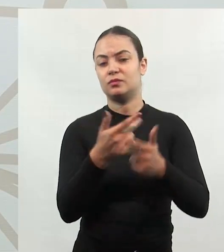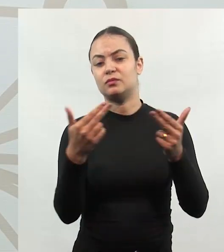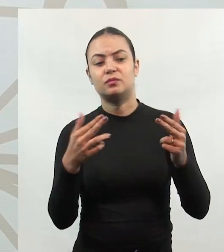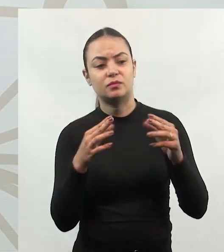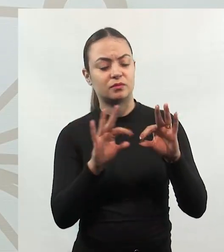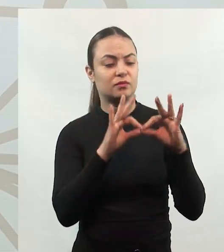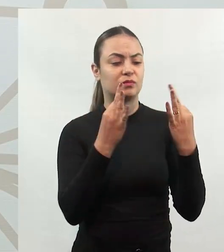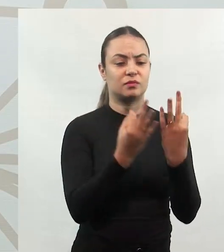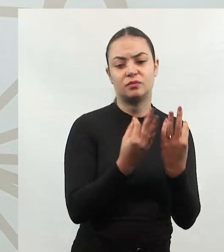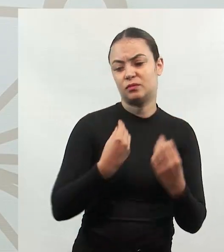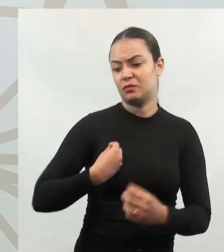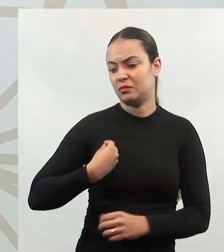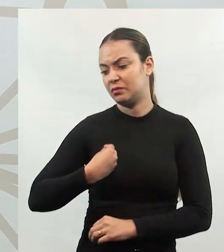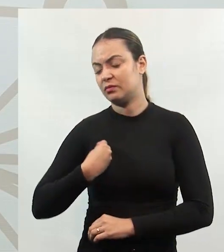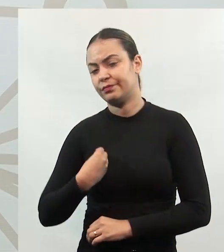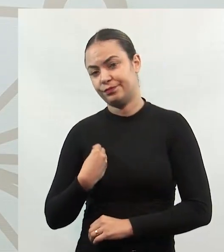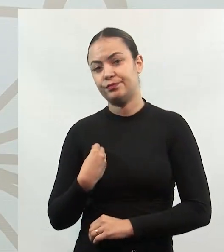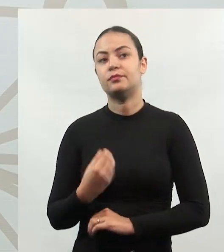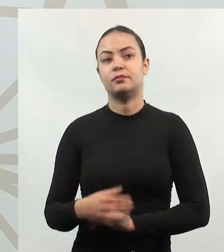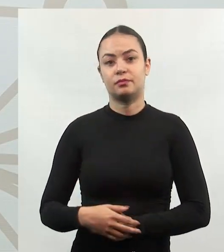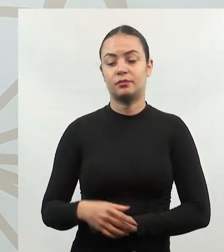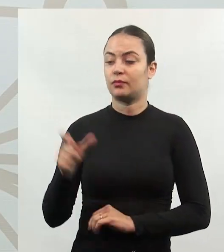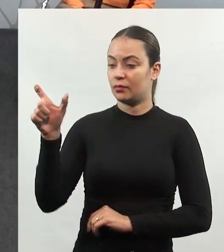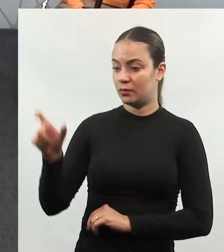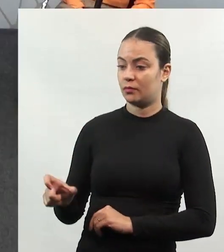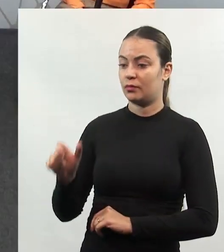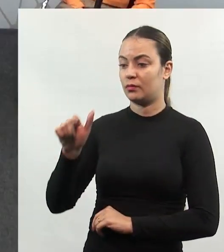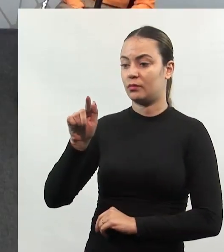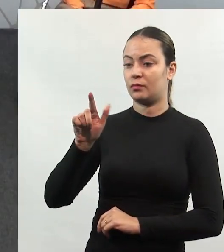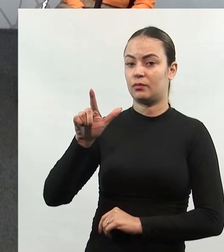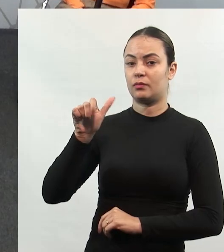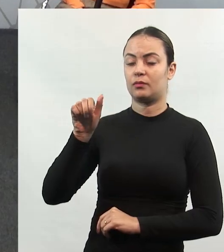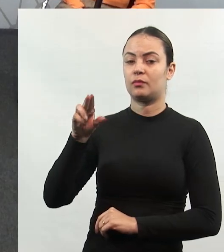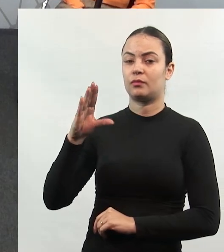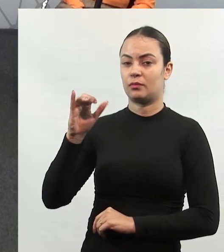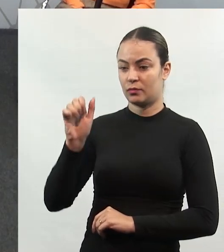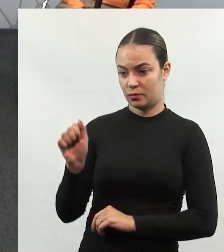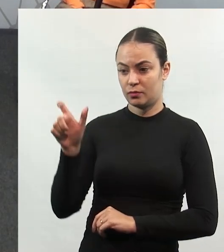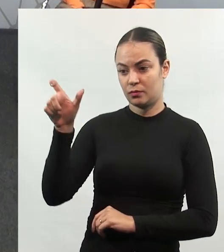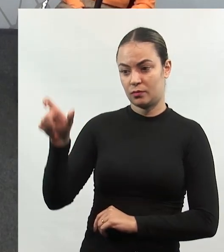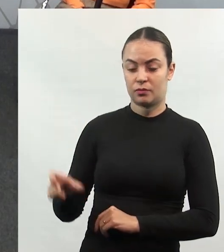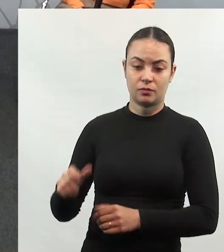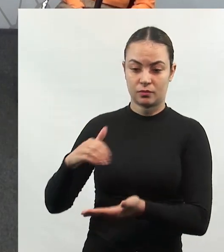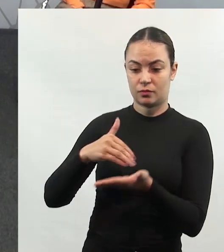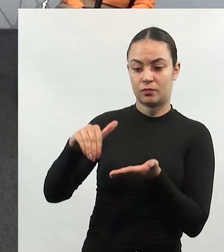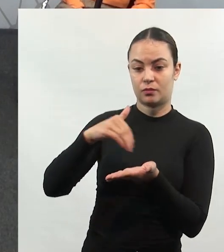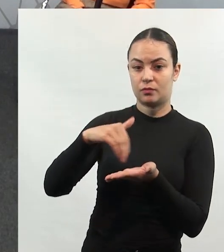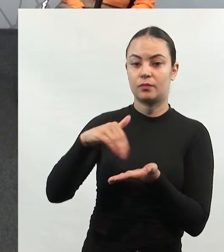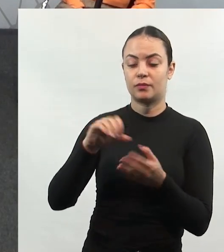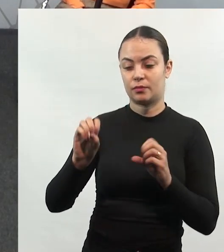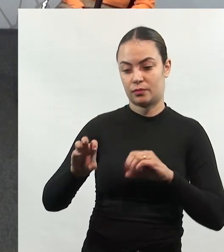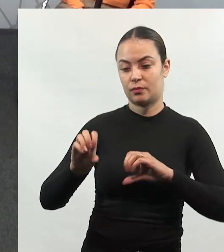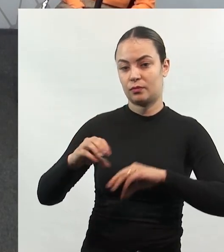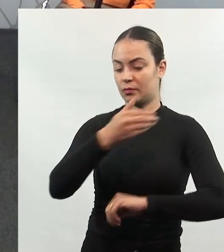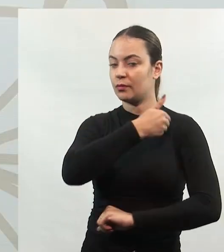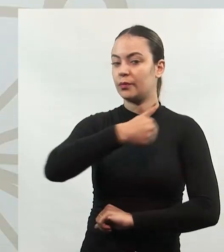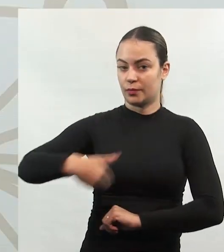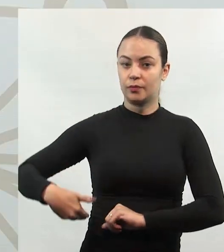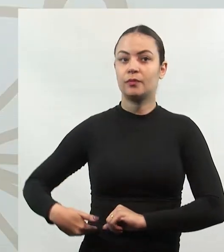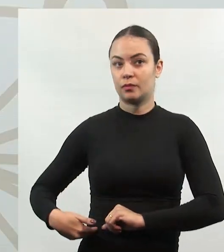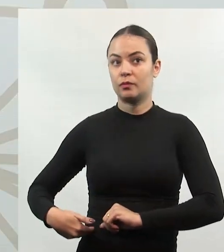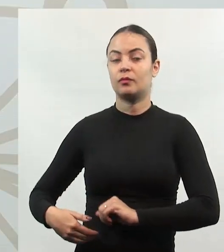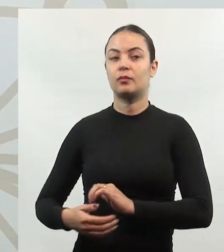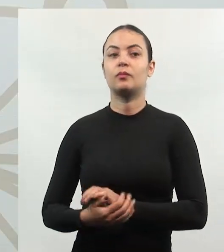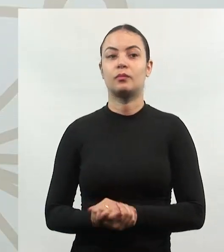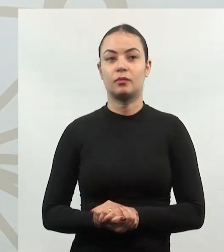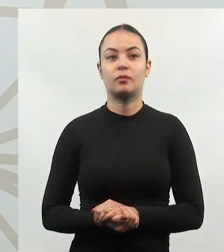casa de saber que, meu Deus, tantos potenciais, tantas crianças maravilhosas, mas o problema não eram elas, era de onde elas vinham.